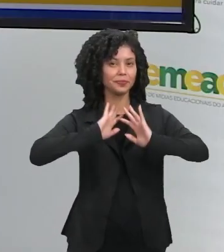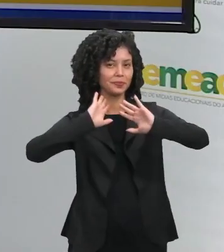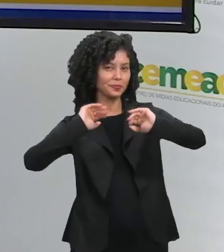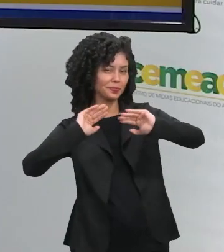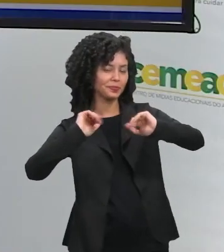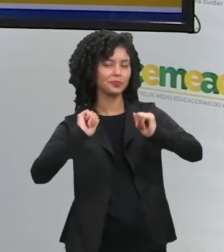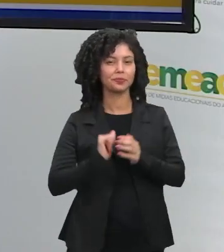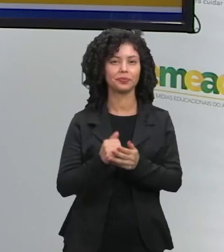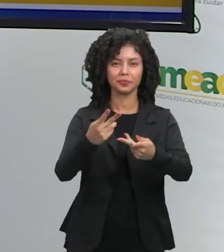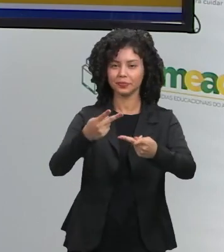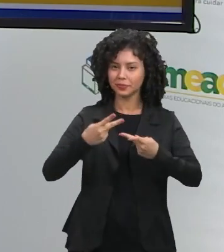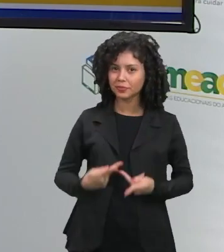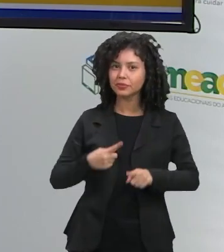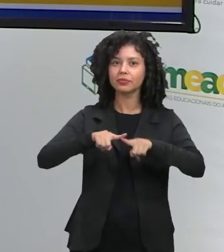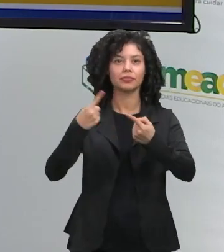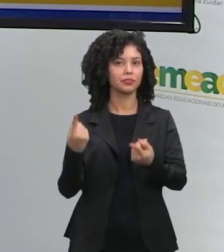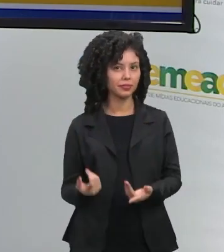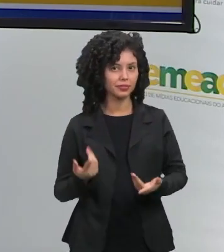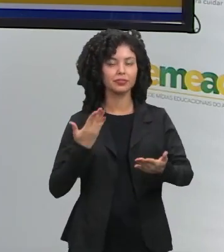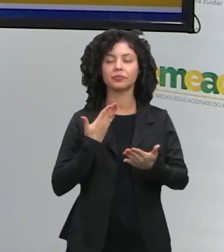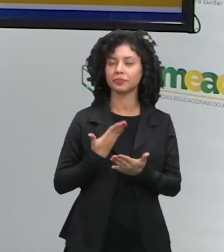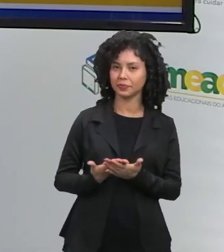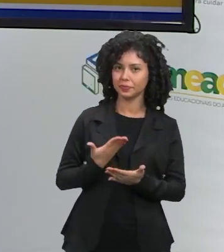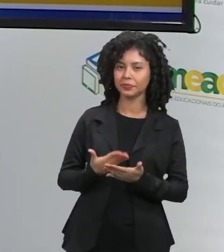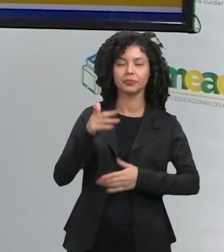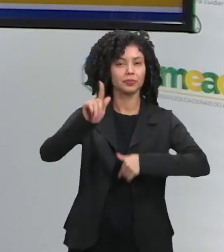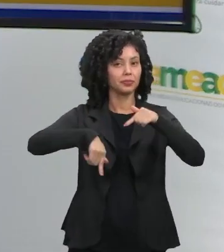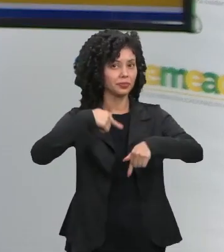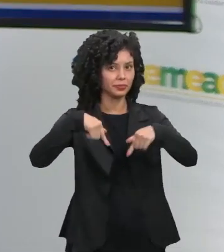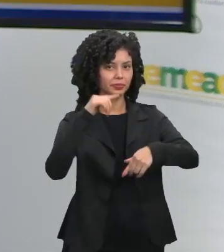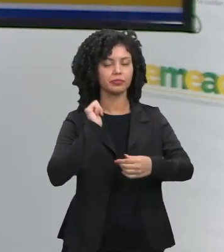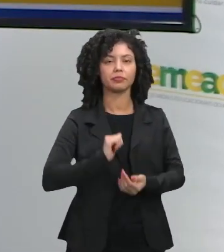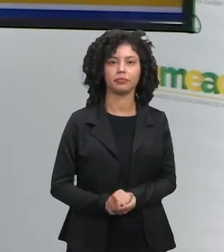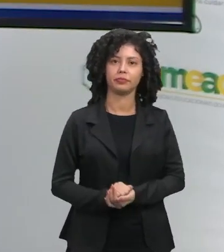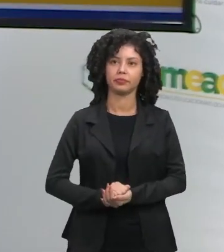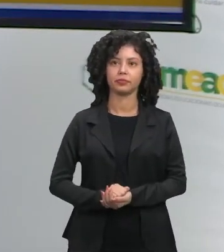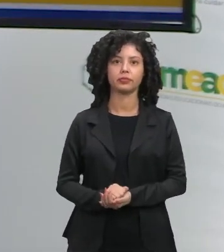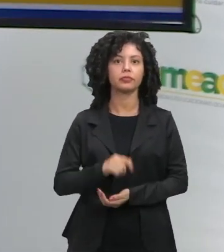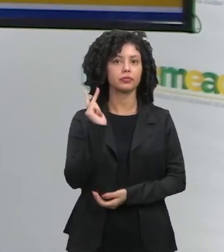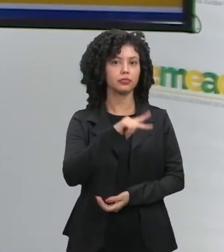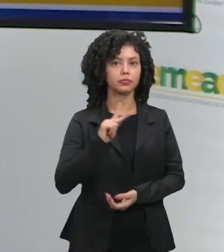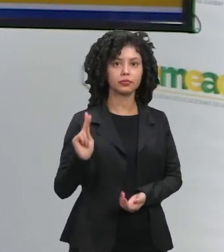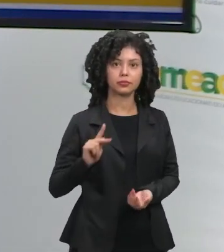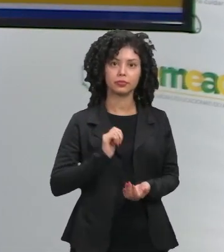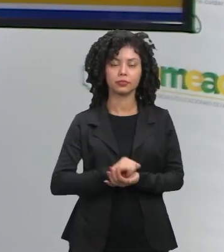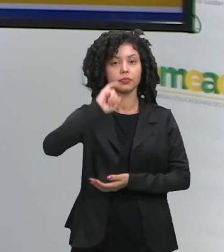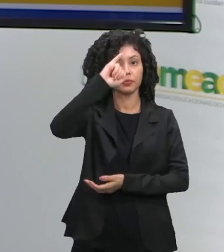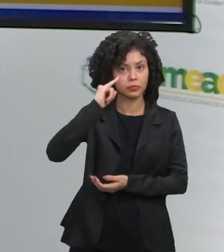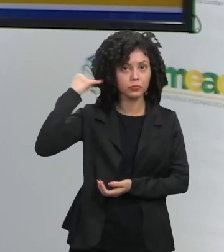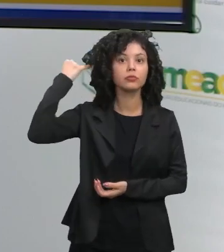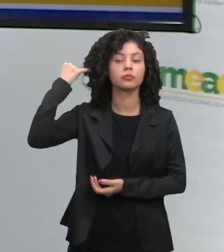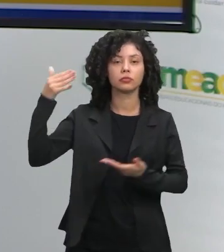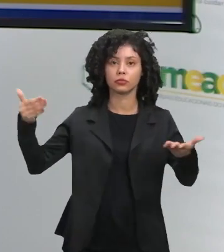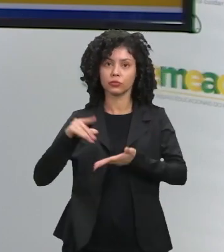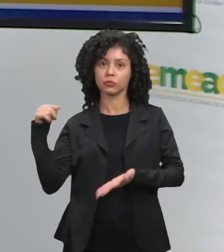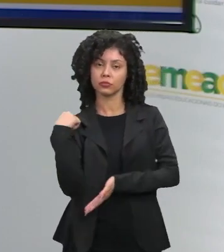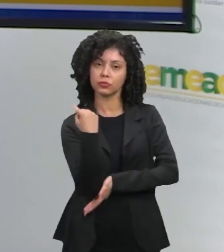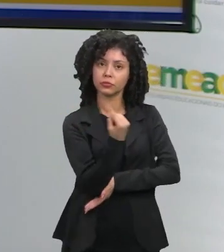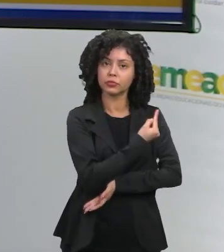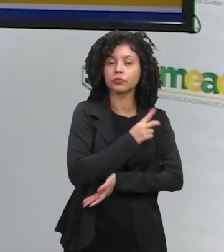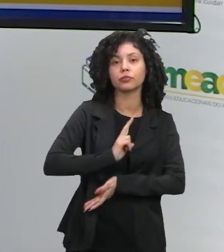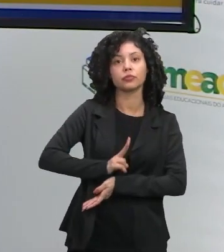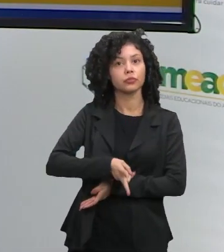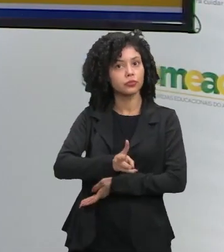Olá pessoal, sejam muito bem-vindos, muito bem-vindas a mais uma aula de Química. Eu sou o professor José Nilson e hoje nós